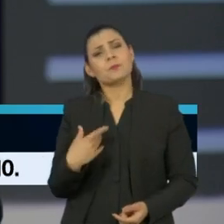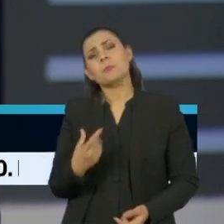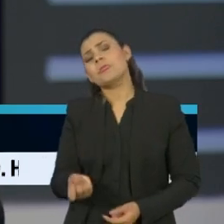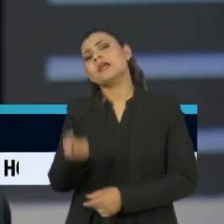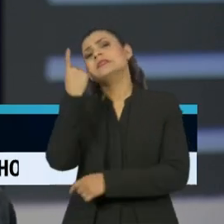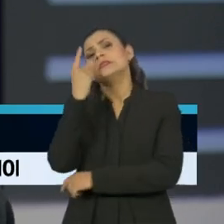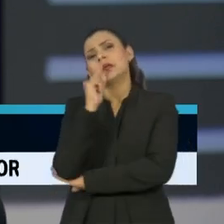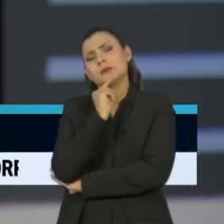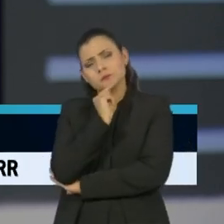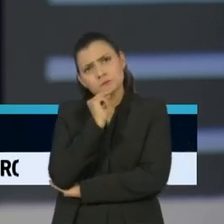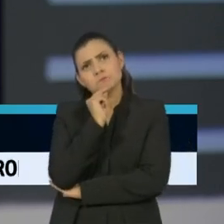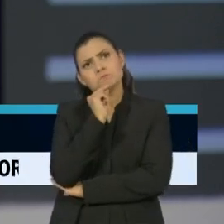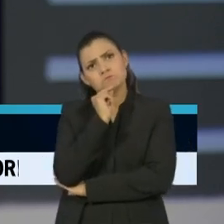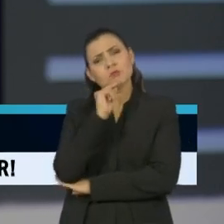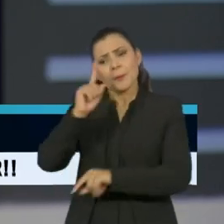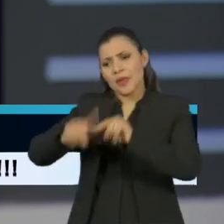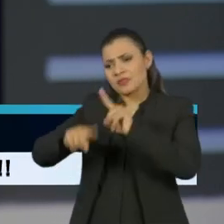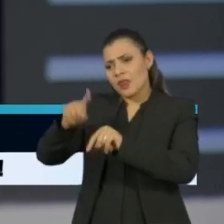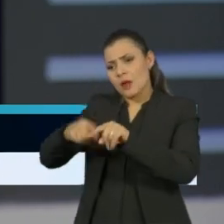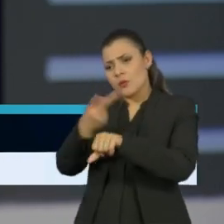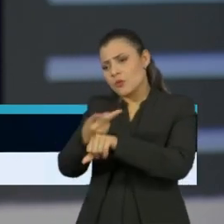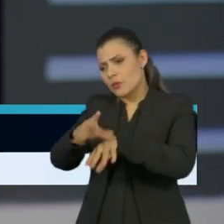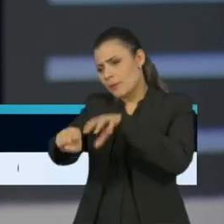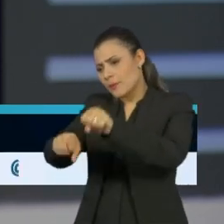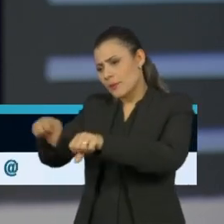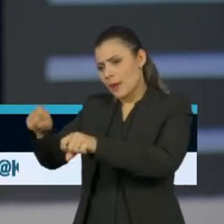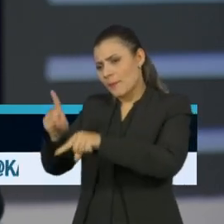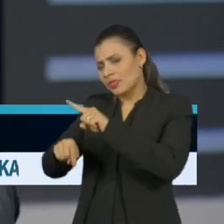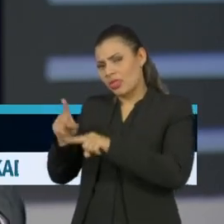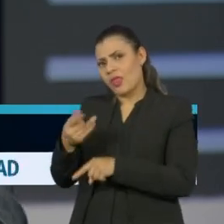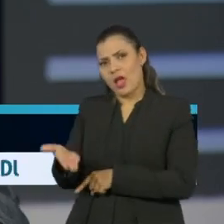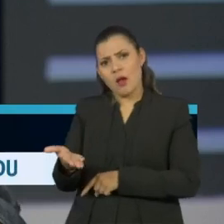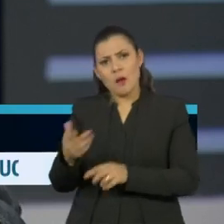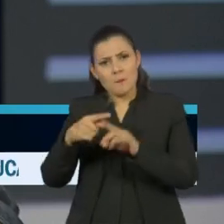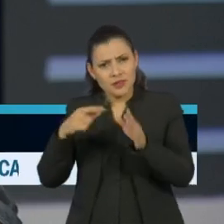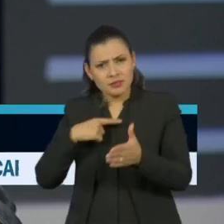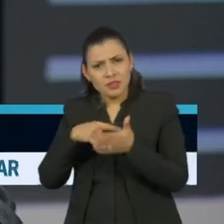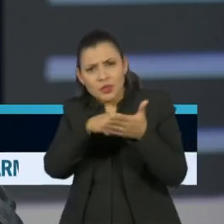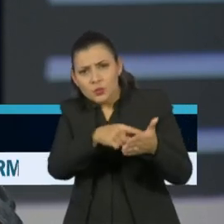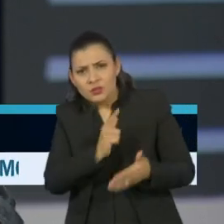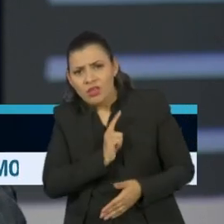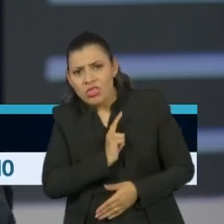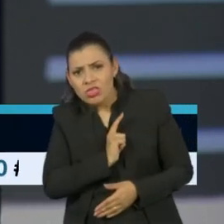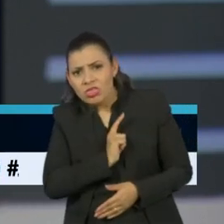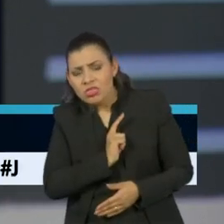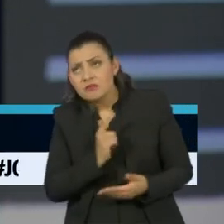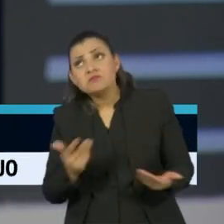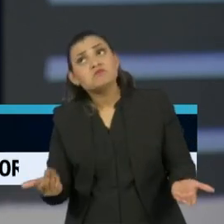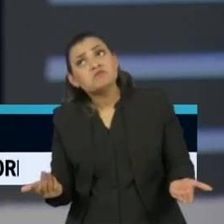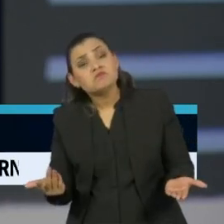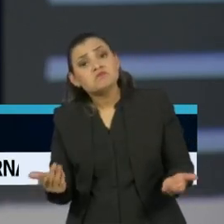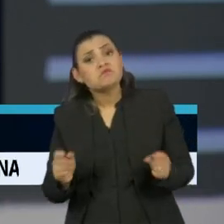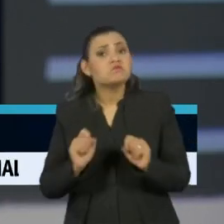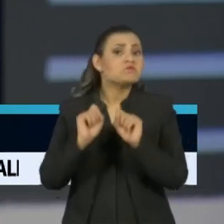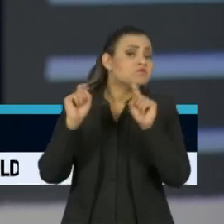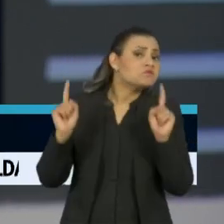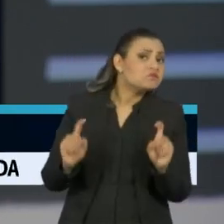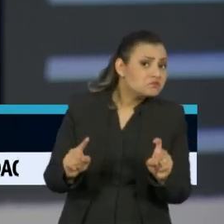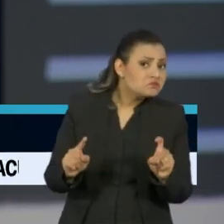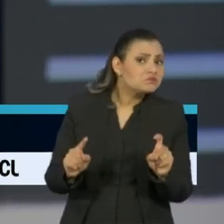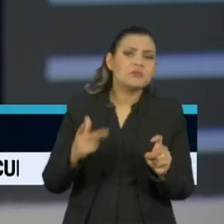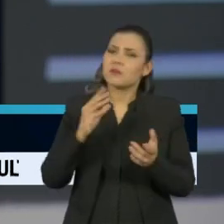estranhando uma coisa busca e apreensão para colher provas mas já tem uma denúncia então isso permita